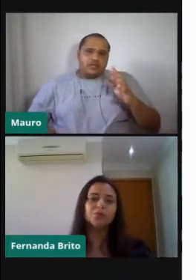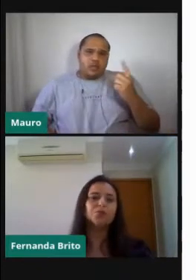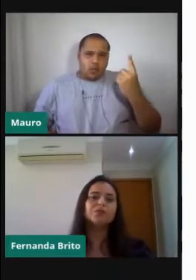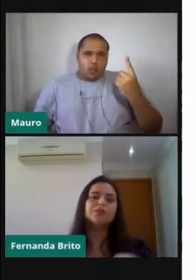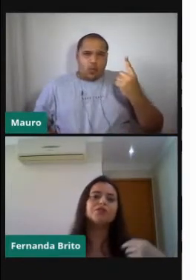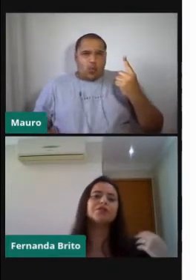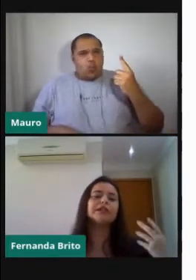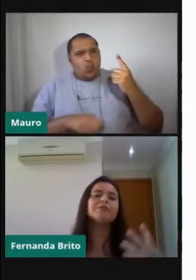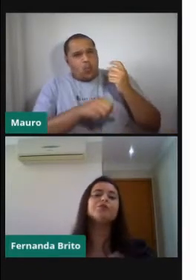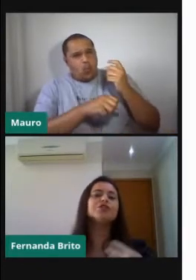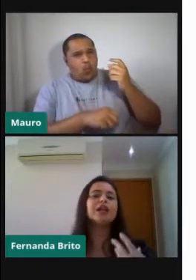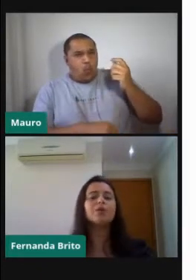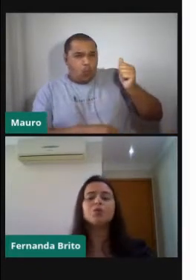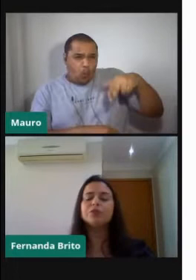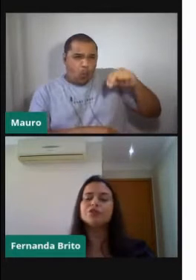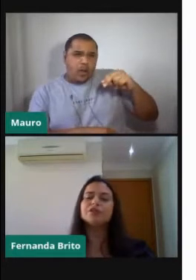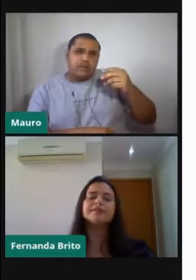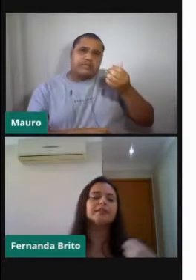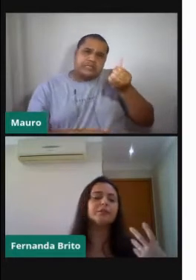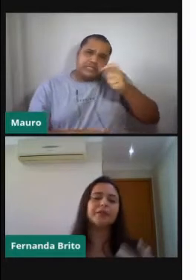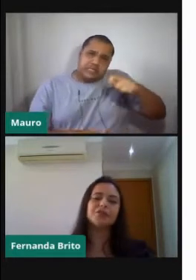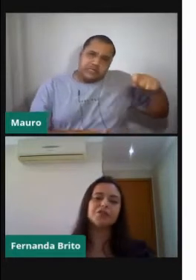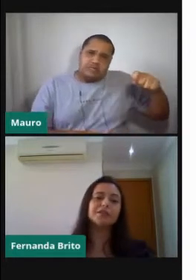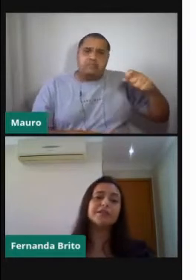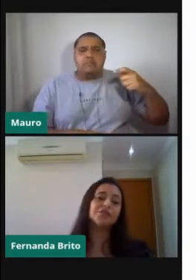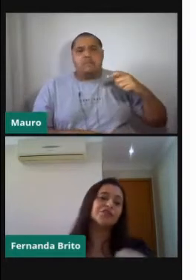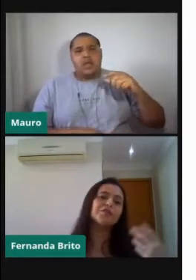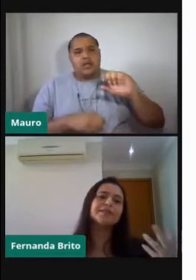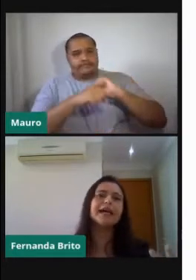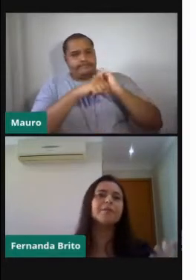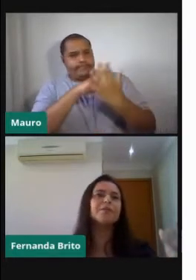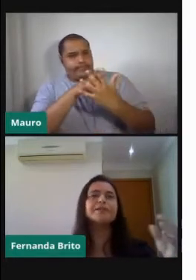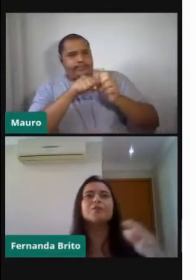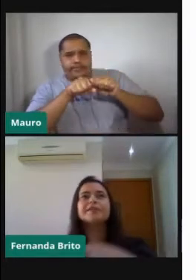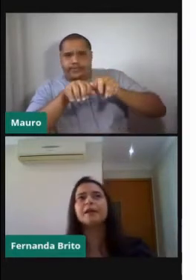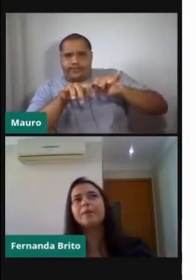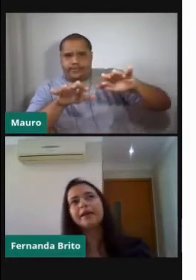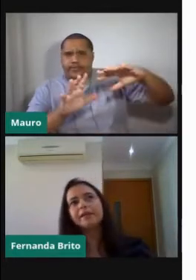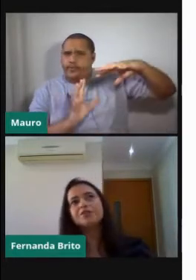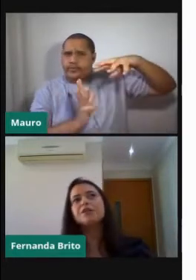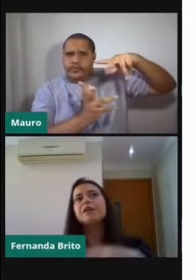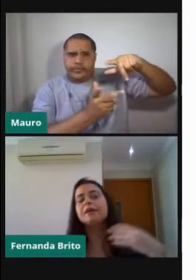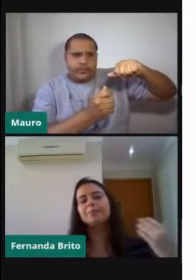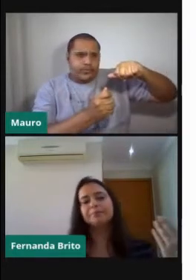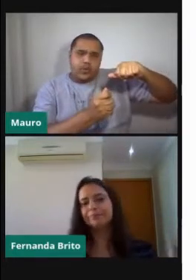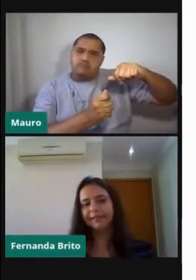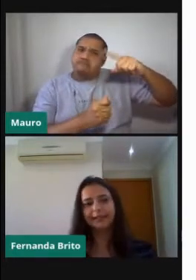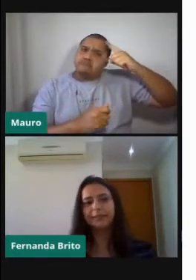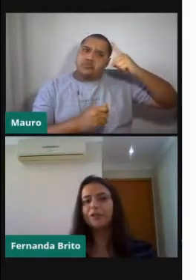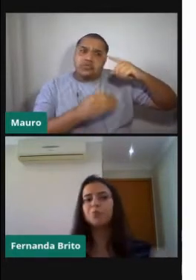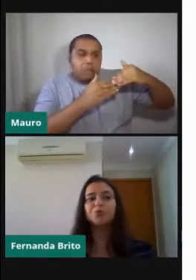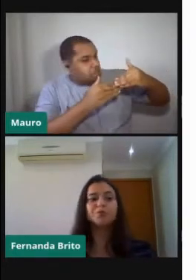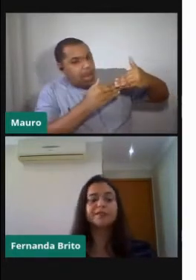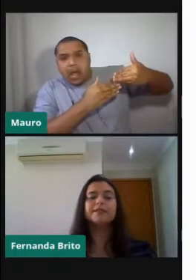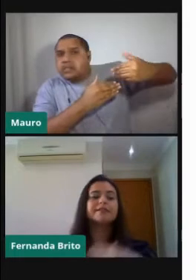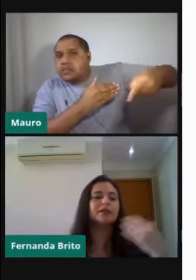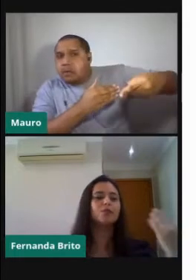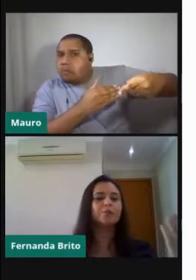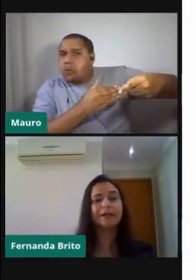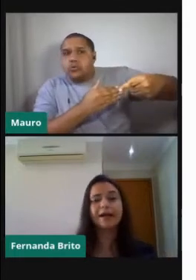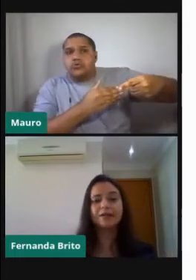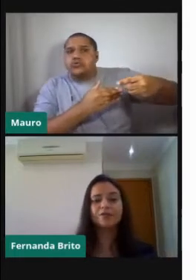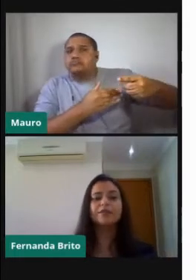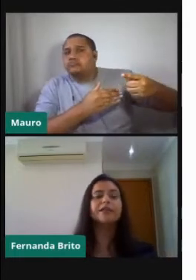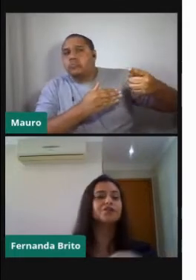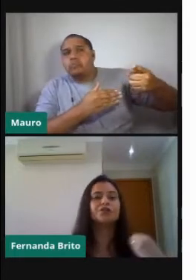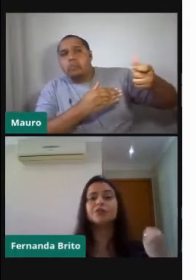muitas perguntas, né? Muitas lacunas que serão preenchidas, a gente não sabe quais são as sequelas exatamente produzidas a